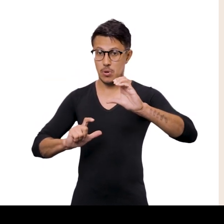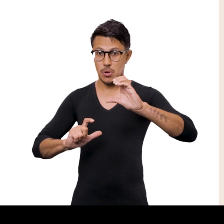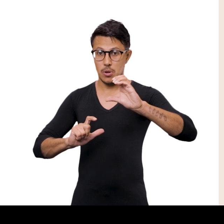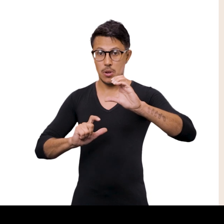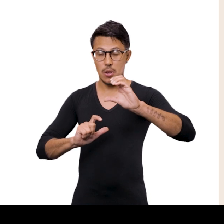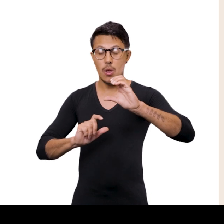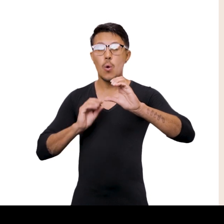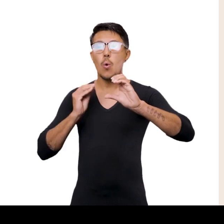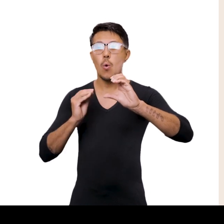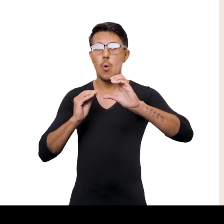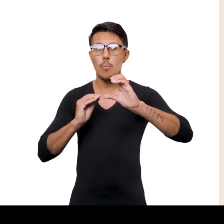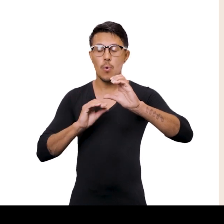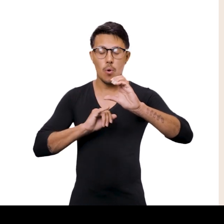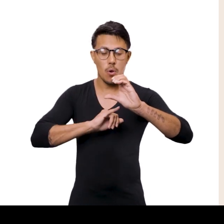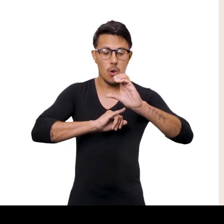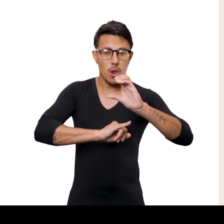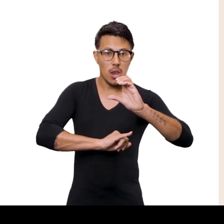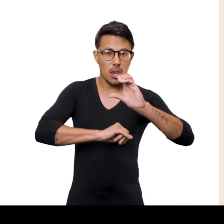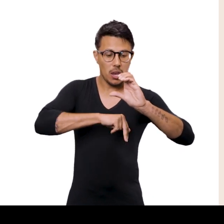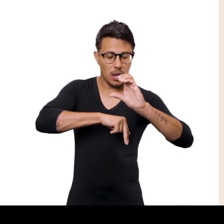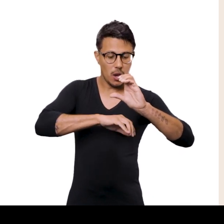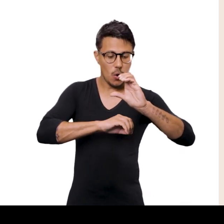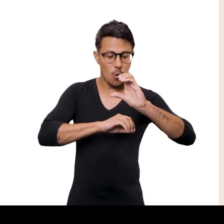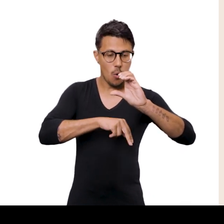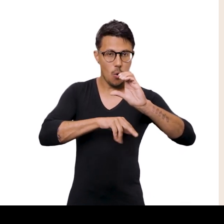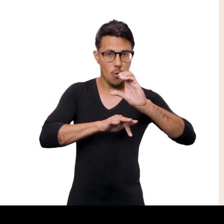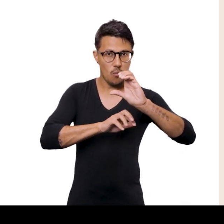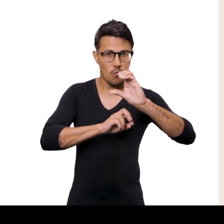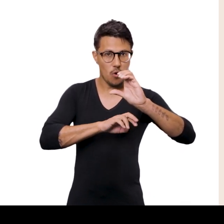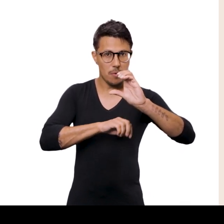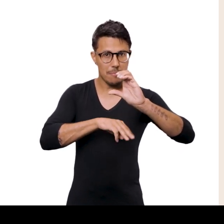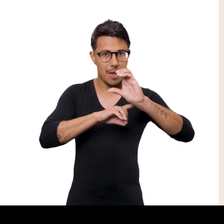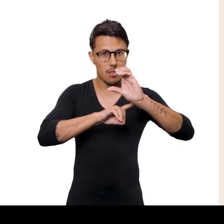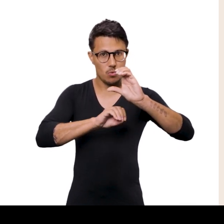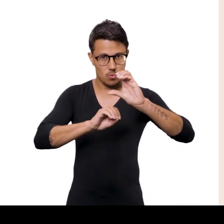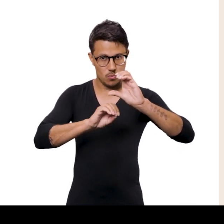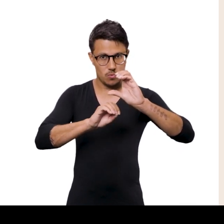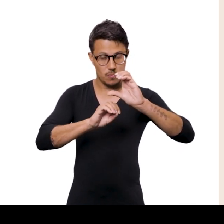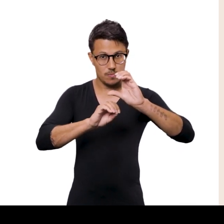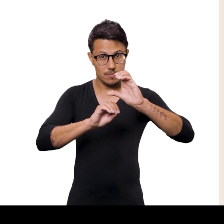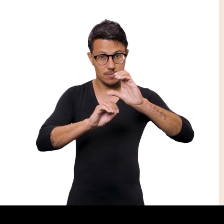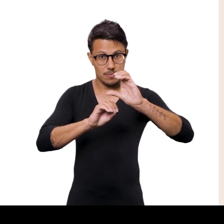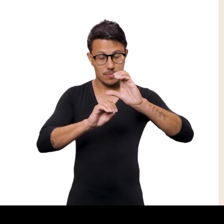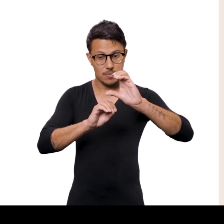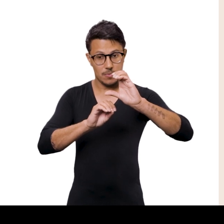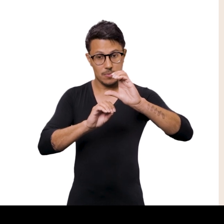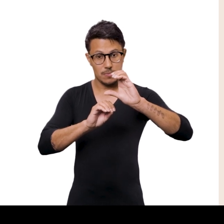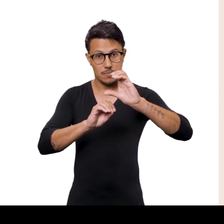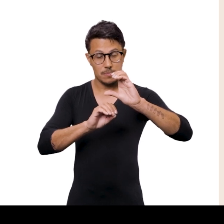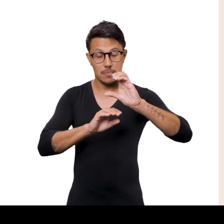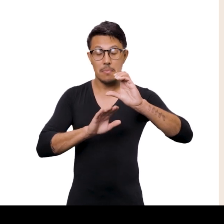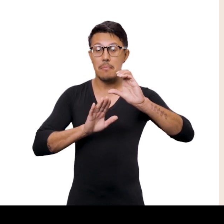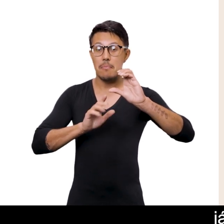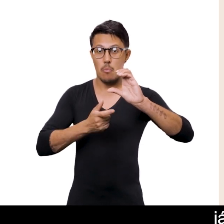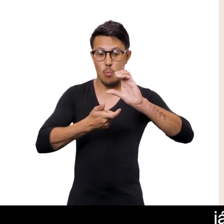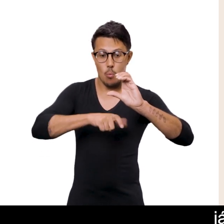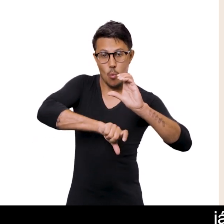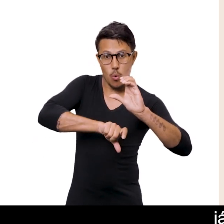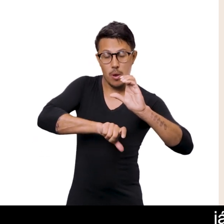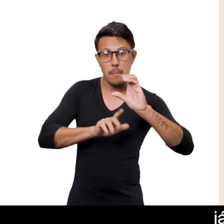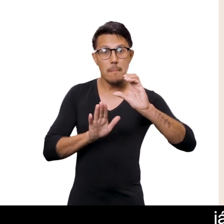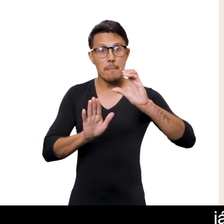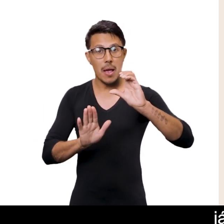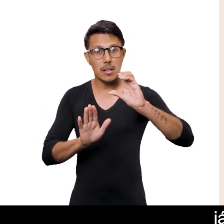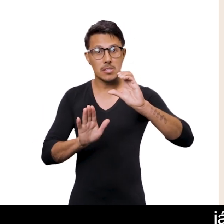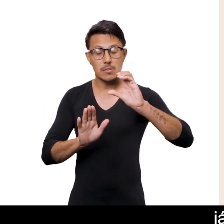maiúsculas, inconformado. Está à esquerda, de cima para baixo, e de cabeça para baixo. Já a